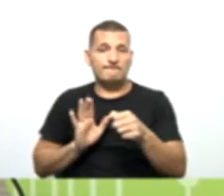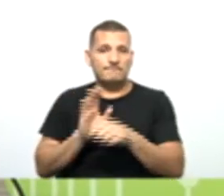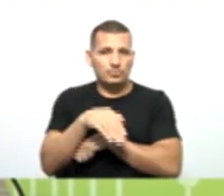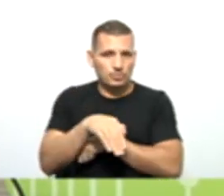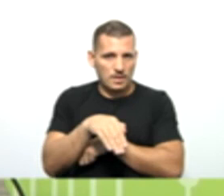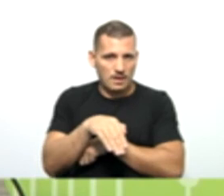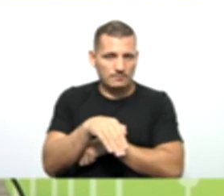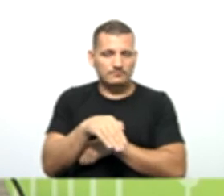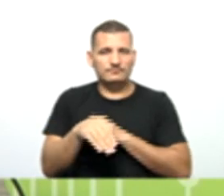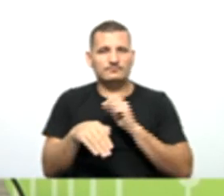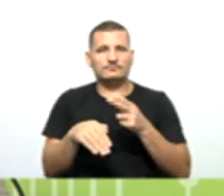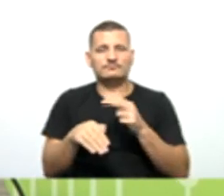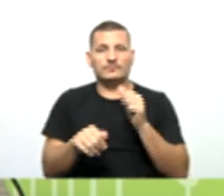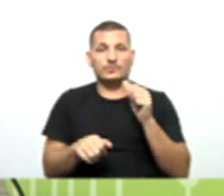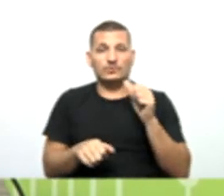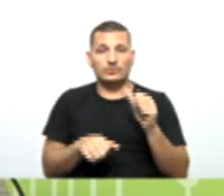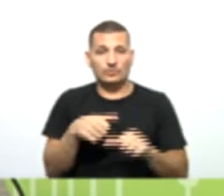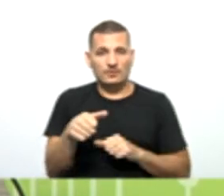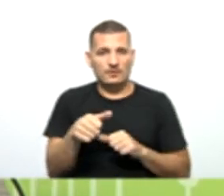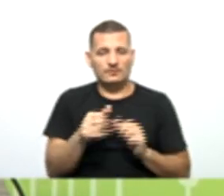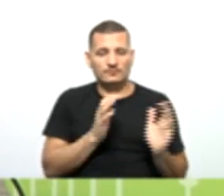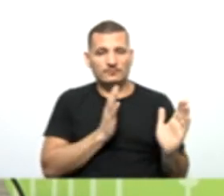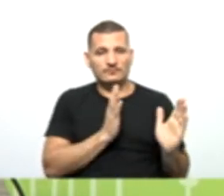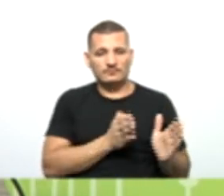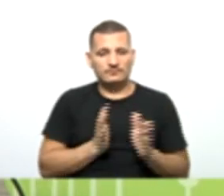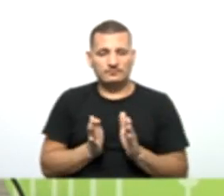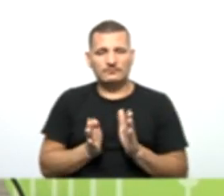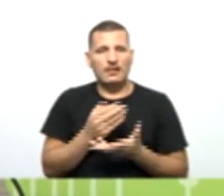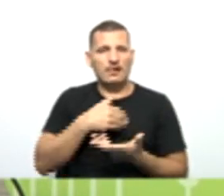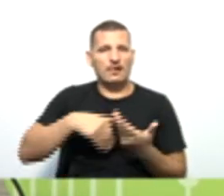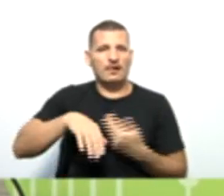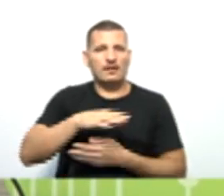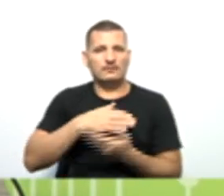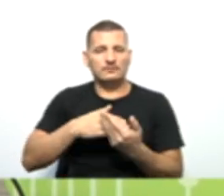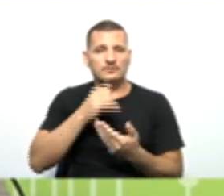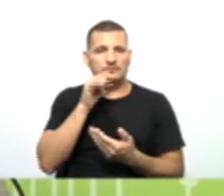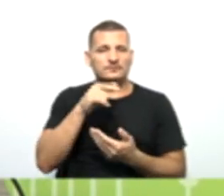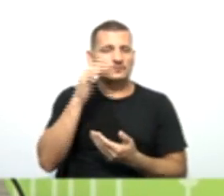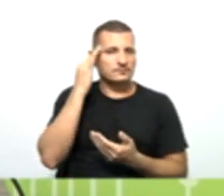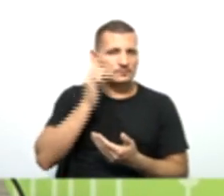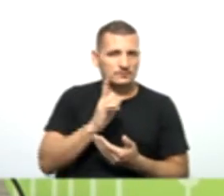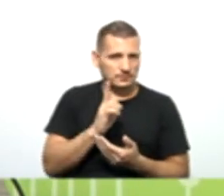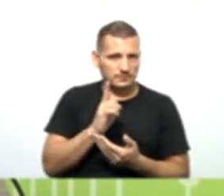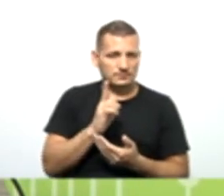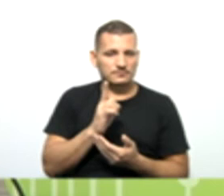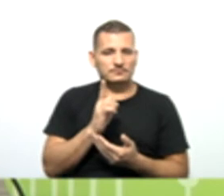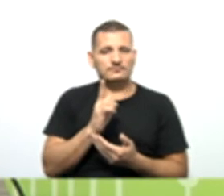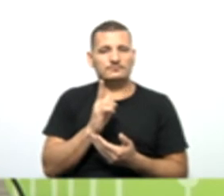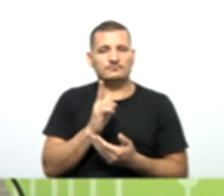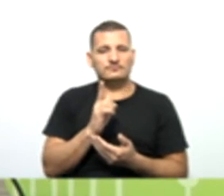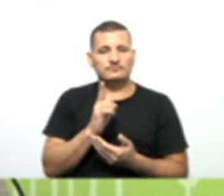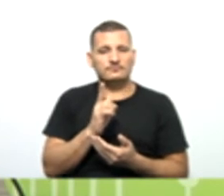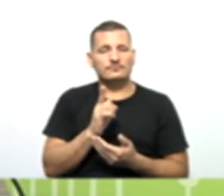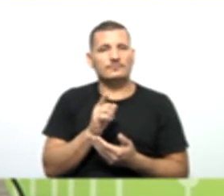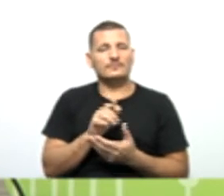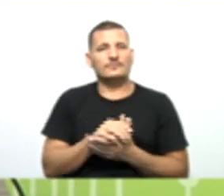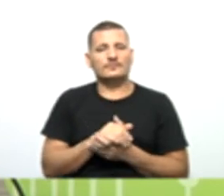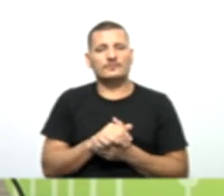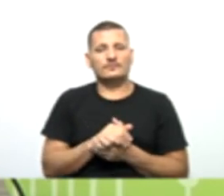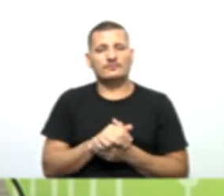você trocar essa sequência, se você não entender, aí que entra a questão do escopo, você vai